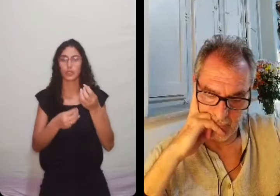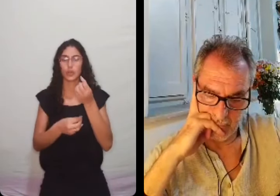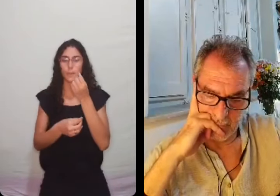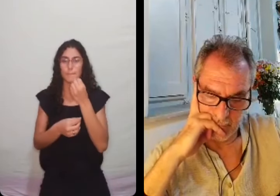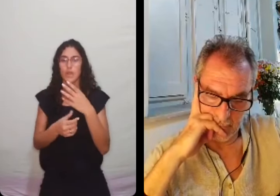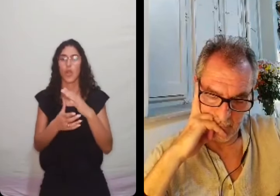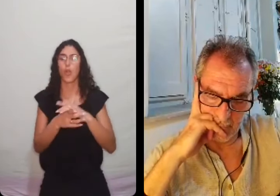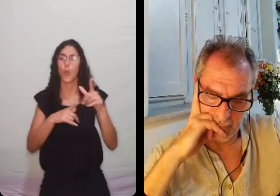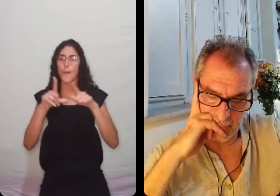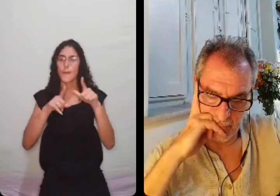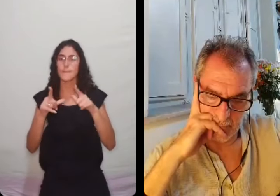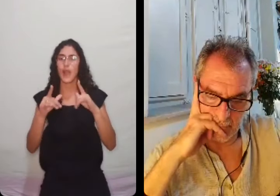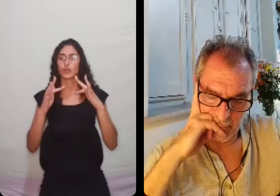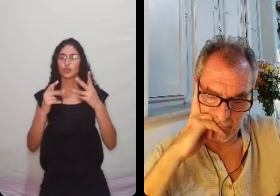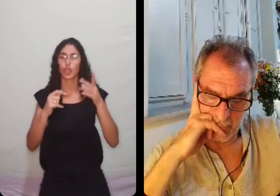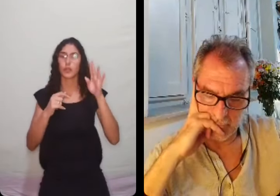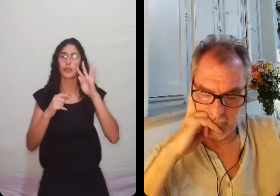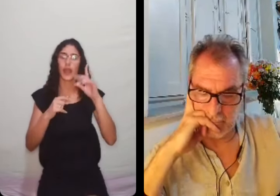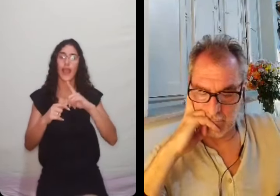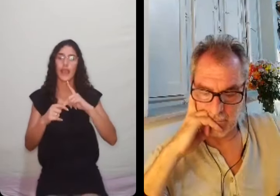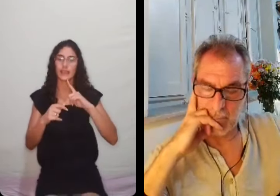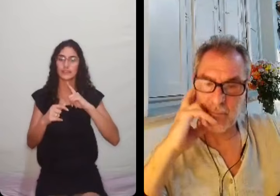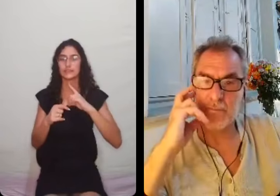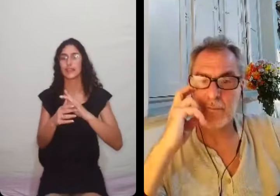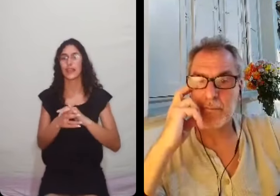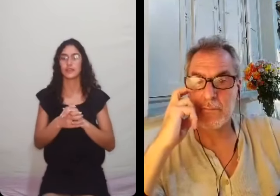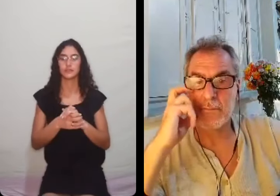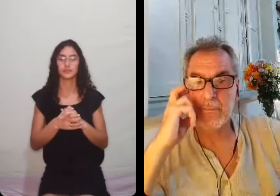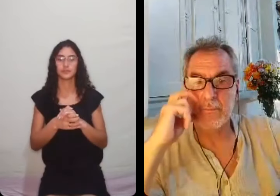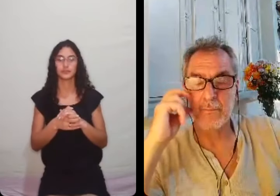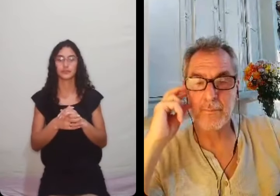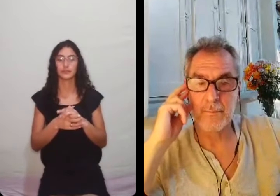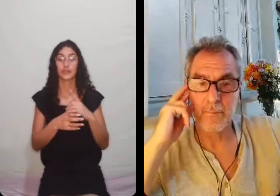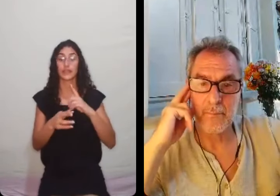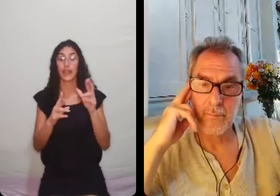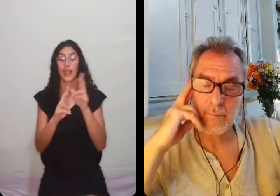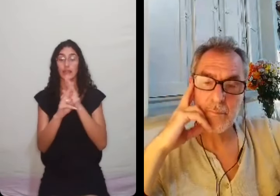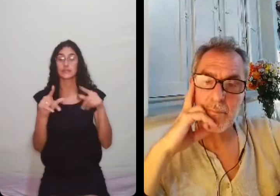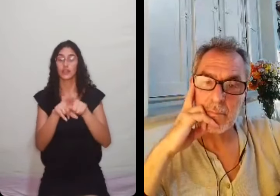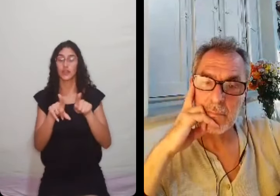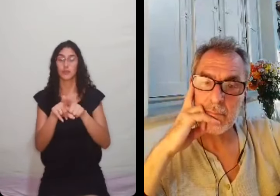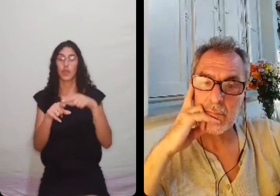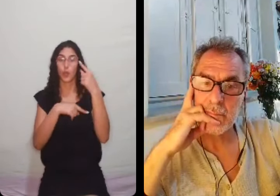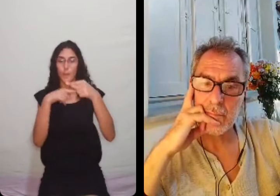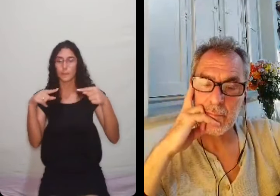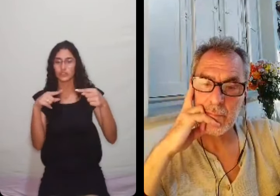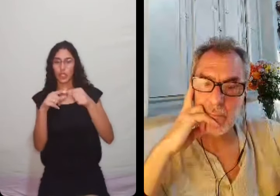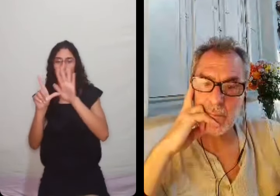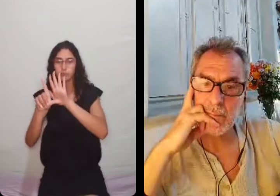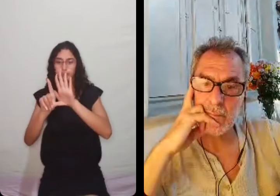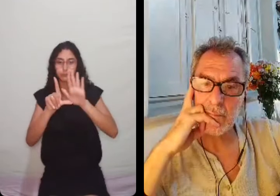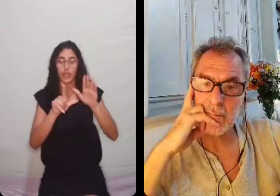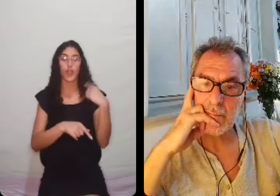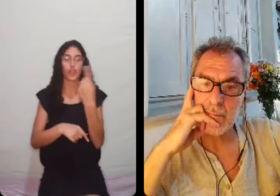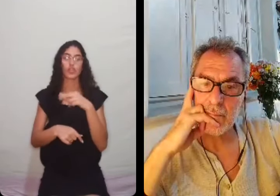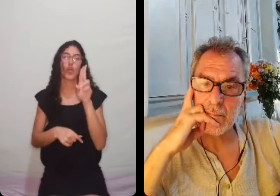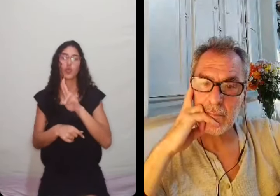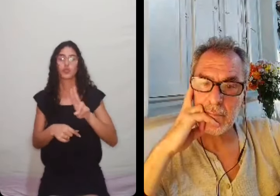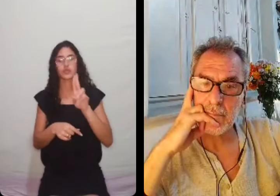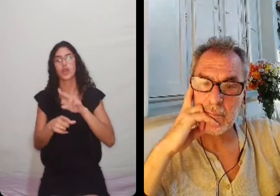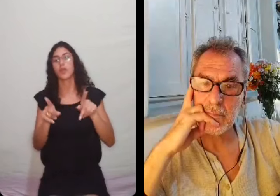imagético. Sensorial. Tem essa relação também com os objetos cênicos. Que nós utilizamos aqui.